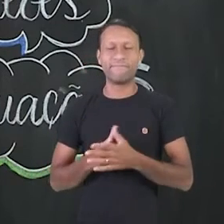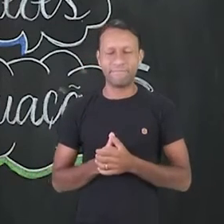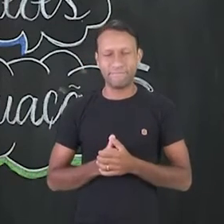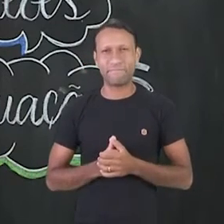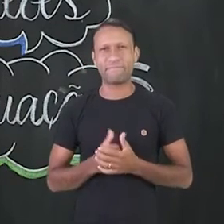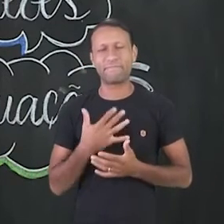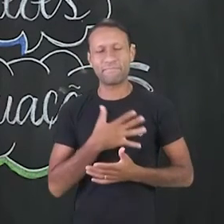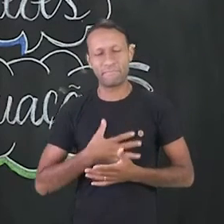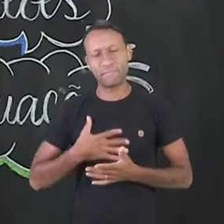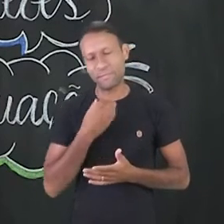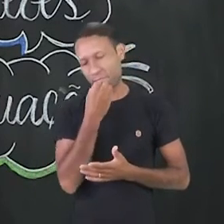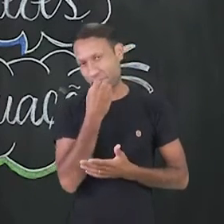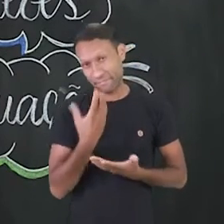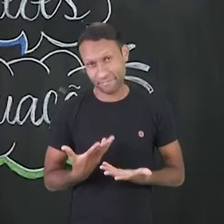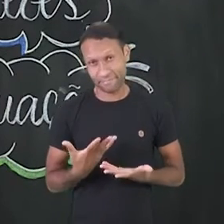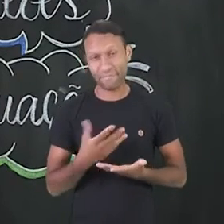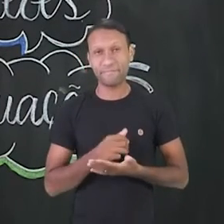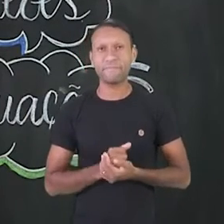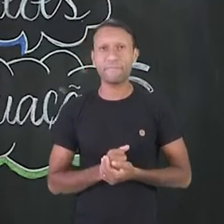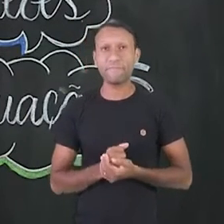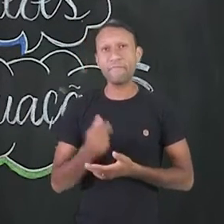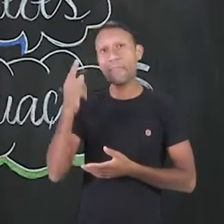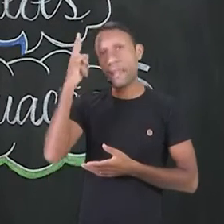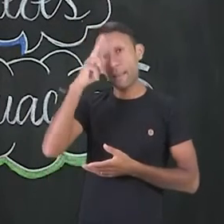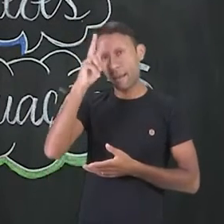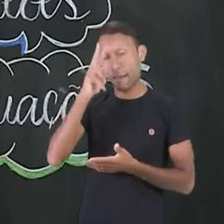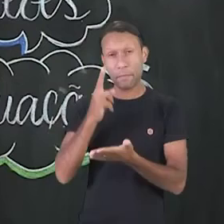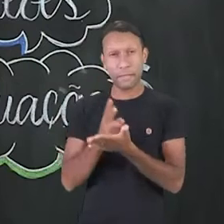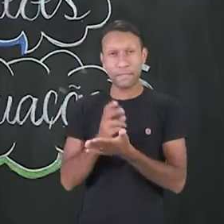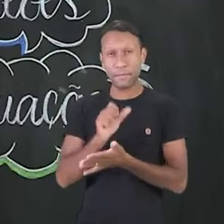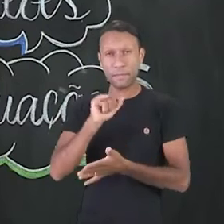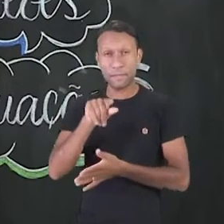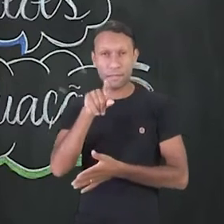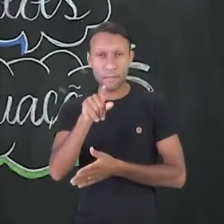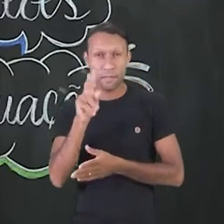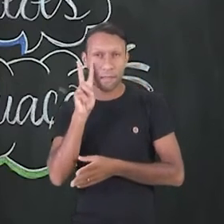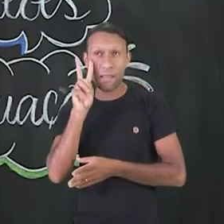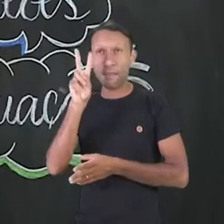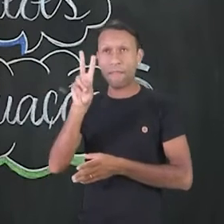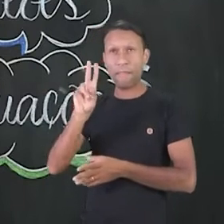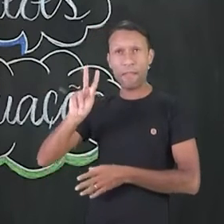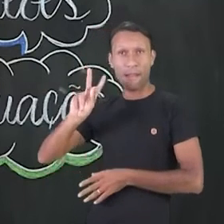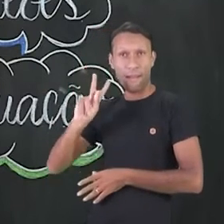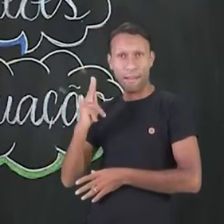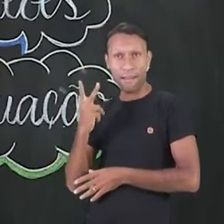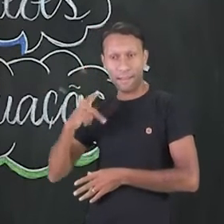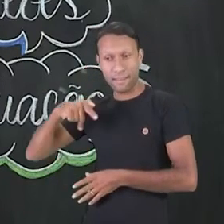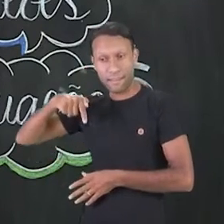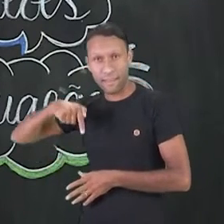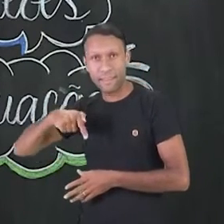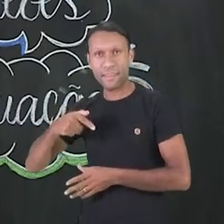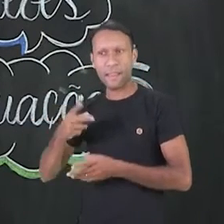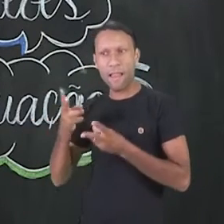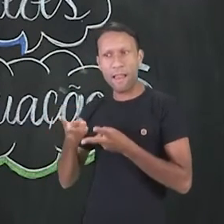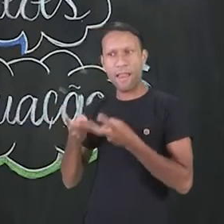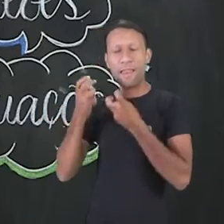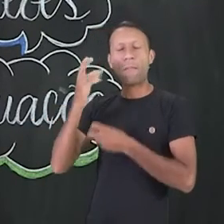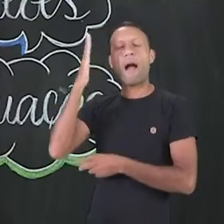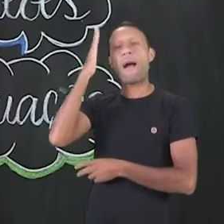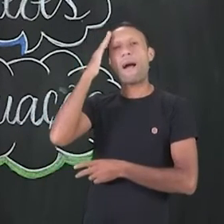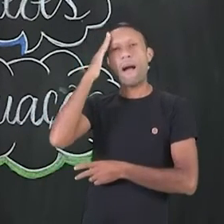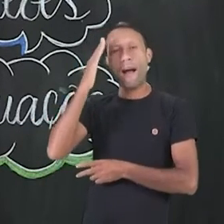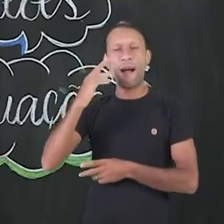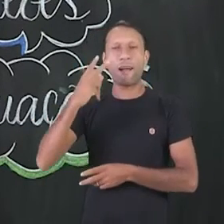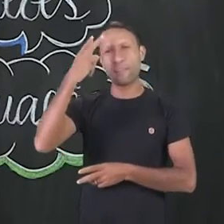num hábito muito gostoso. Então, lembra que a partir de agora, quando você vê HQ escrito nos livros de português, em qualquer outro texto, essa sigla